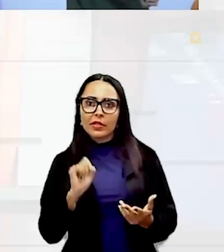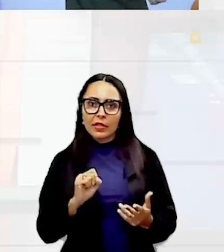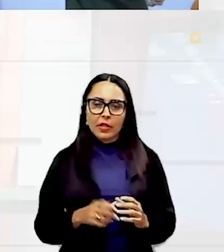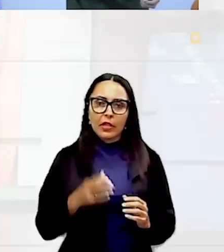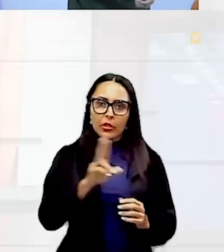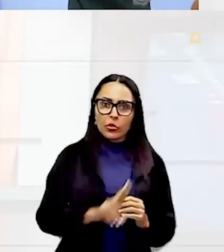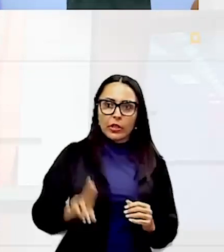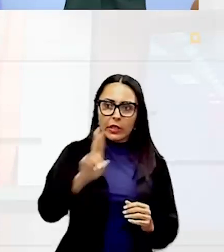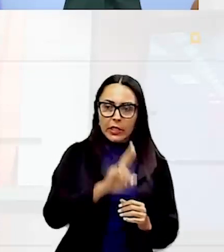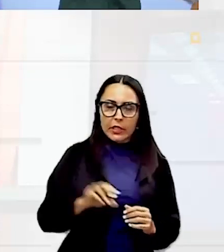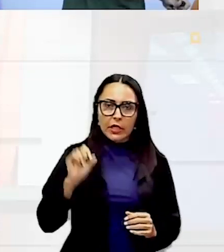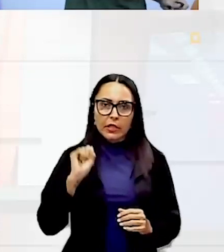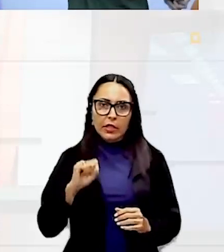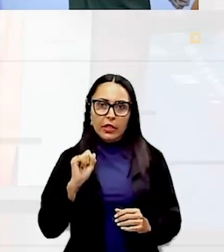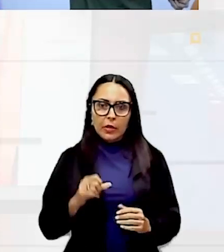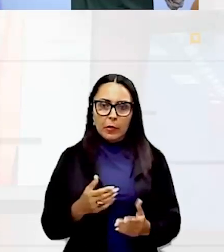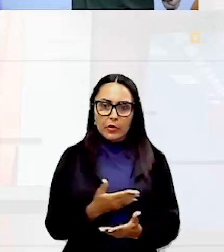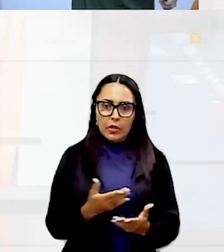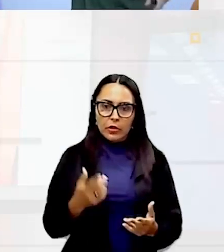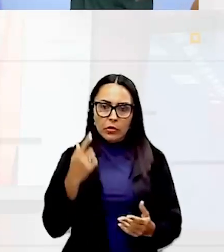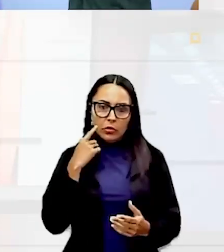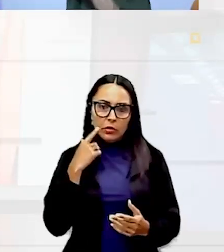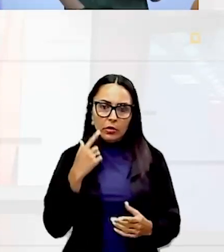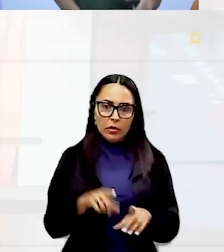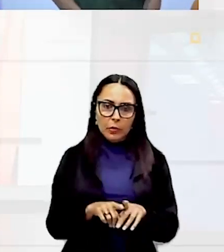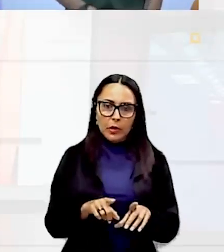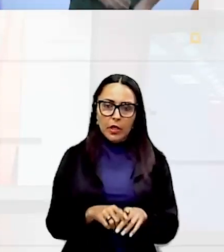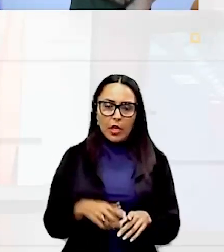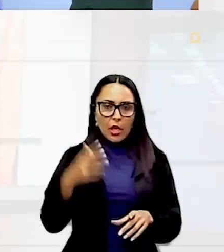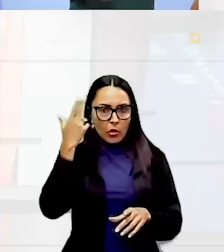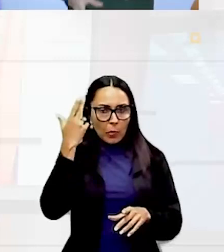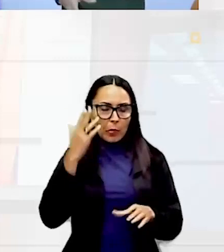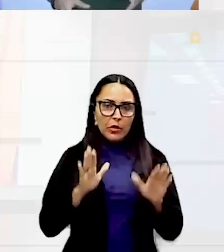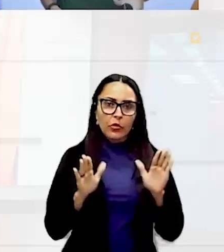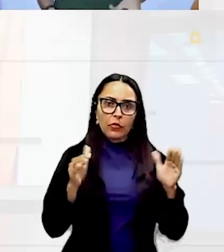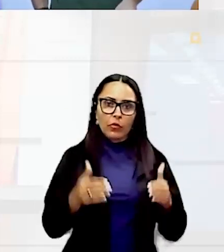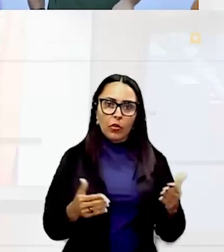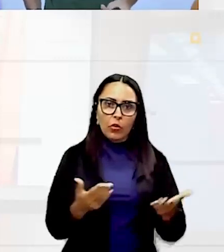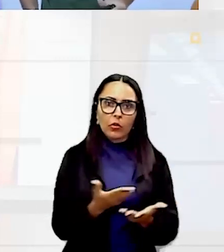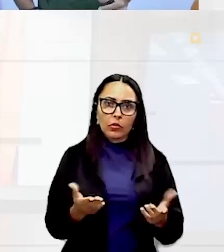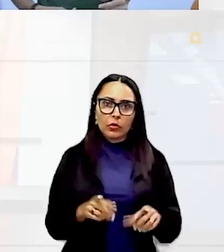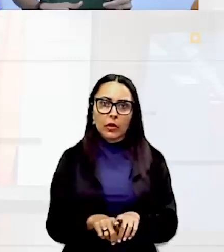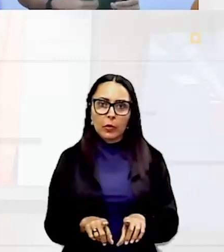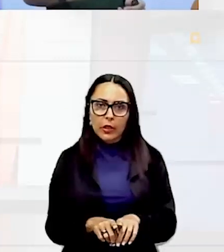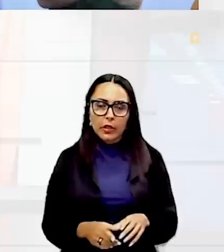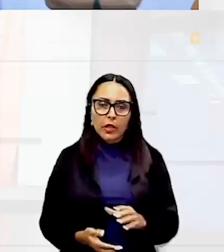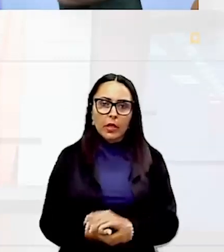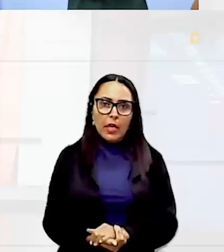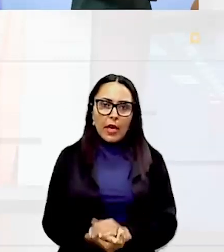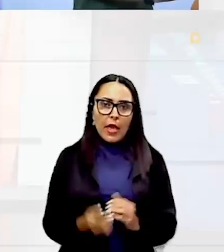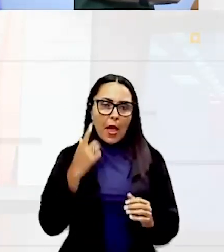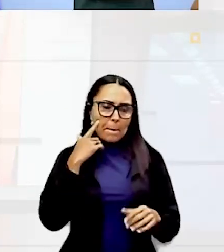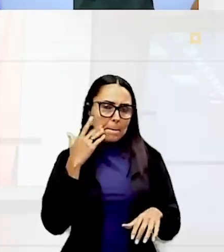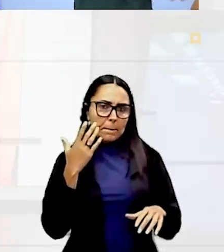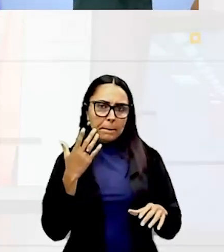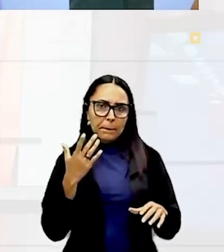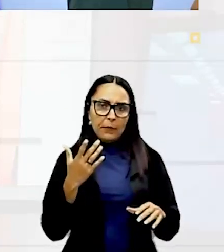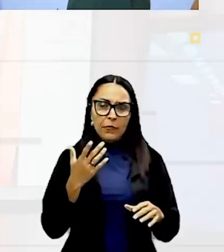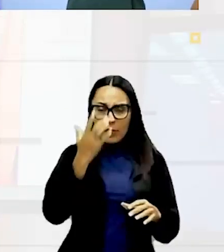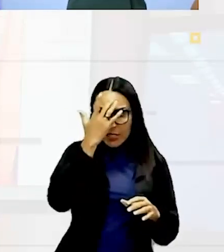que utilizam essa baixa resolução, porque geralmente o foco de quem usa pixel art é a praticidade